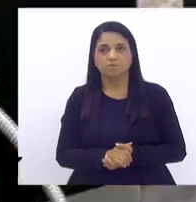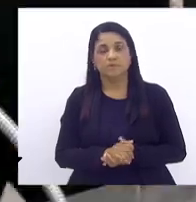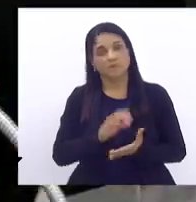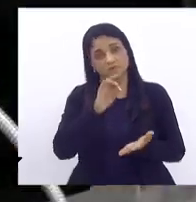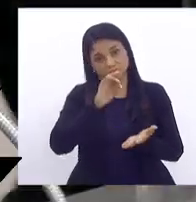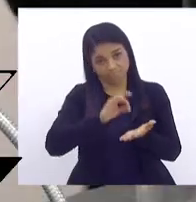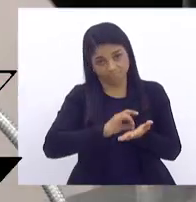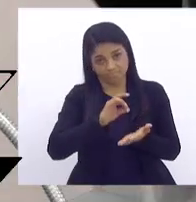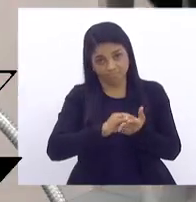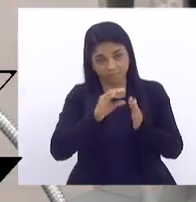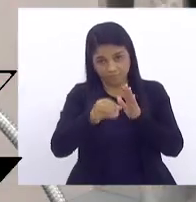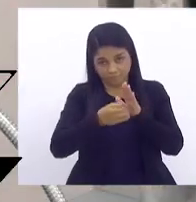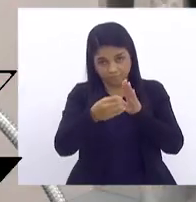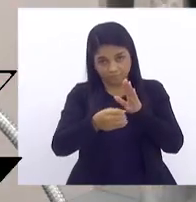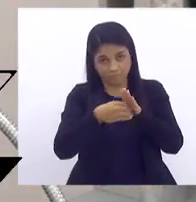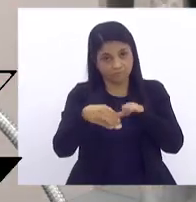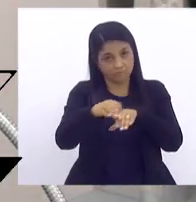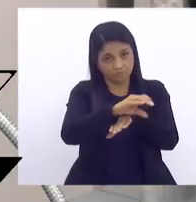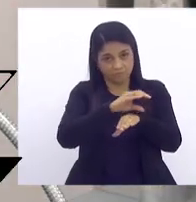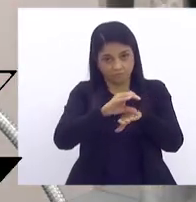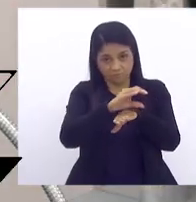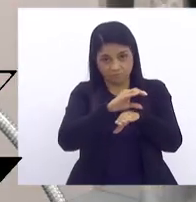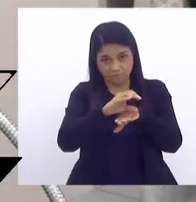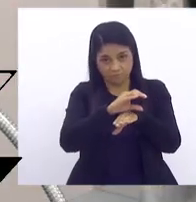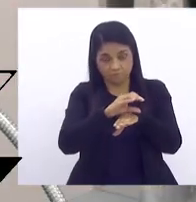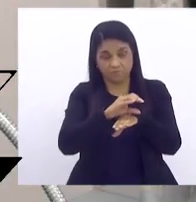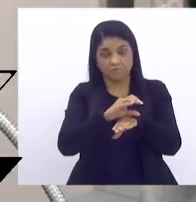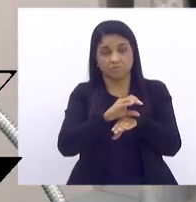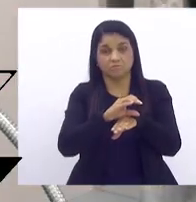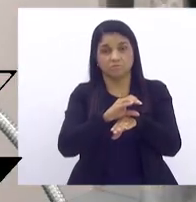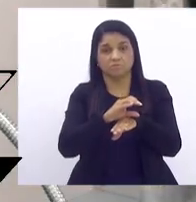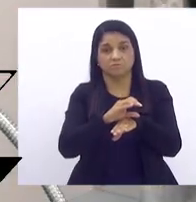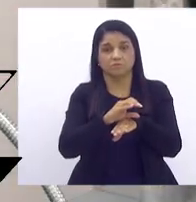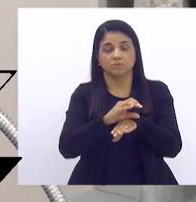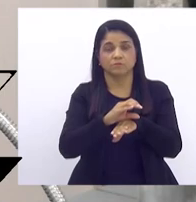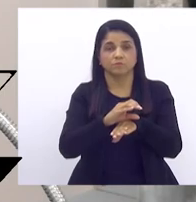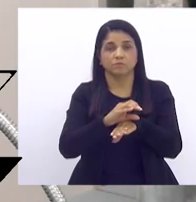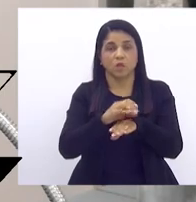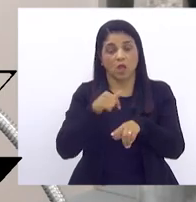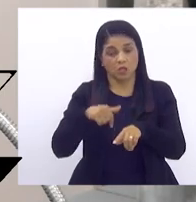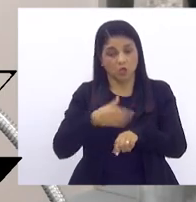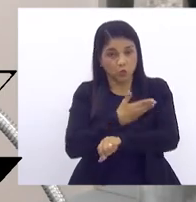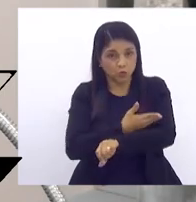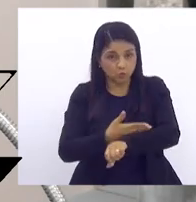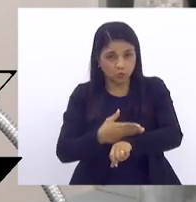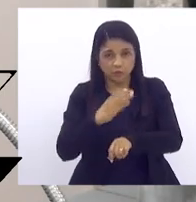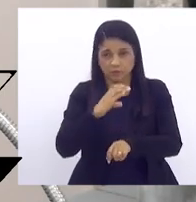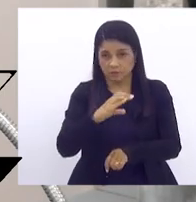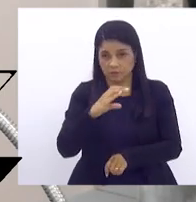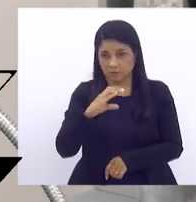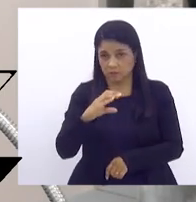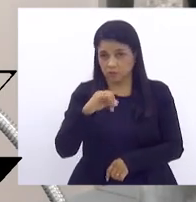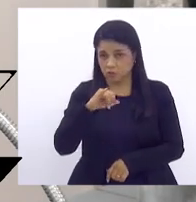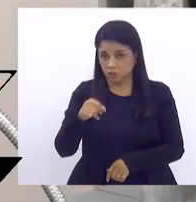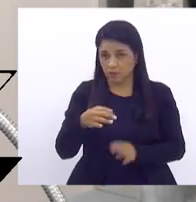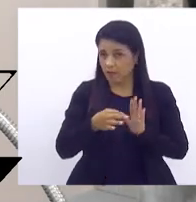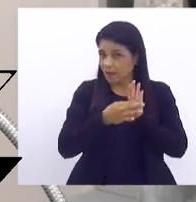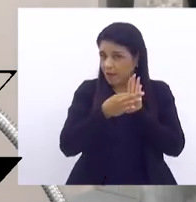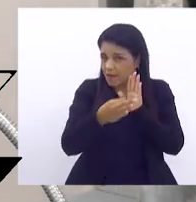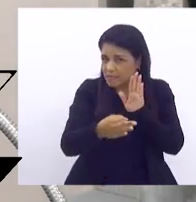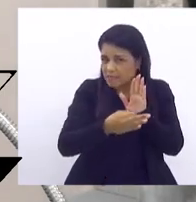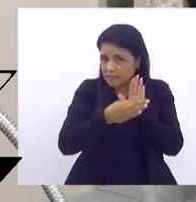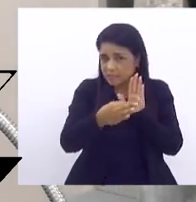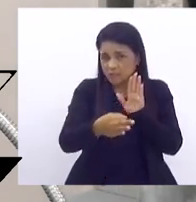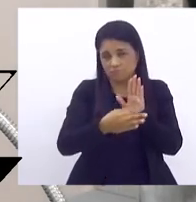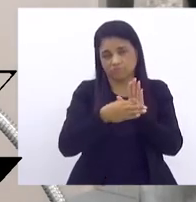o parecer pela constitucionalidade... Por mais que a gente costuma ser aqui na CCJ muito crítico